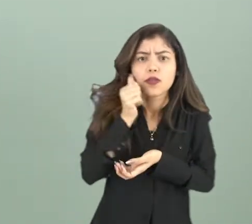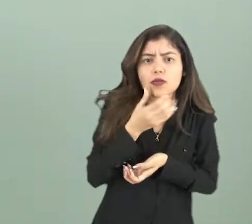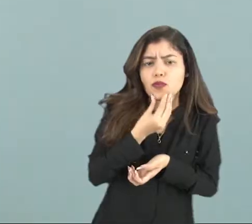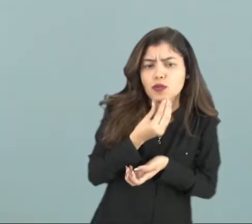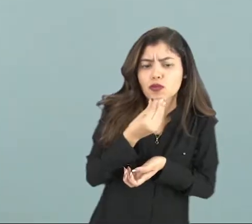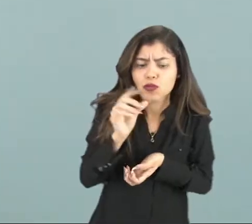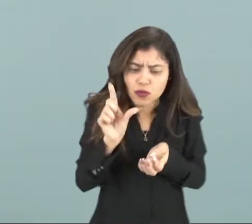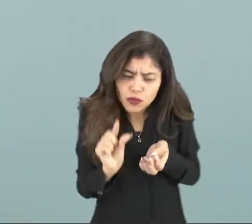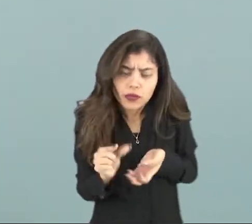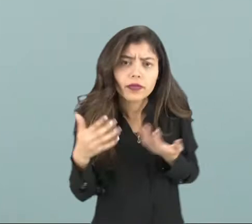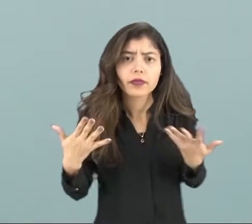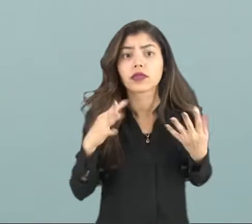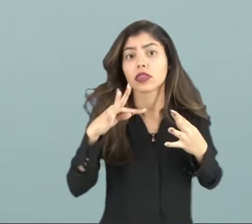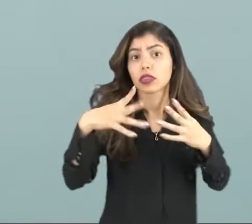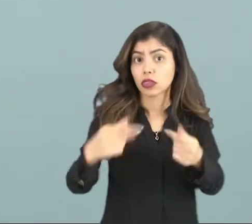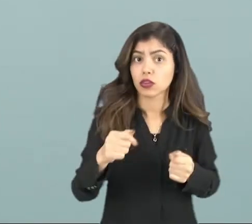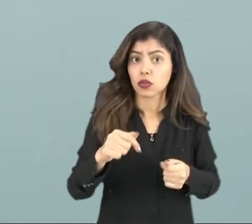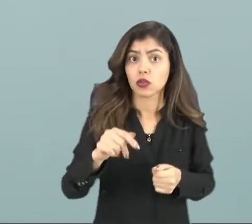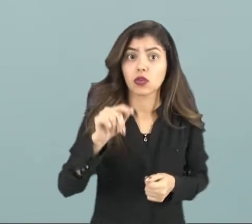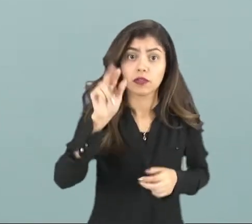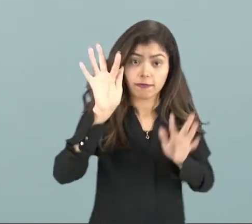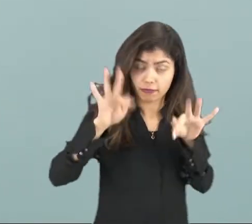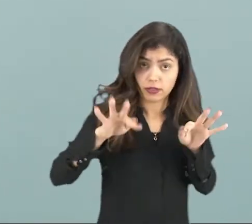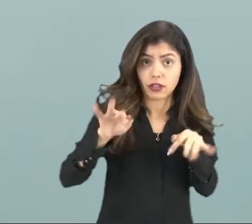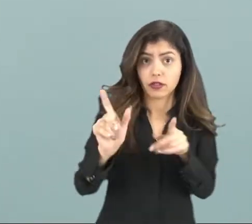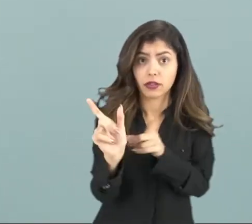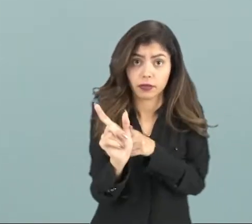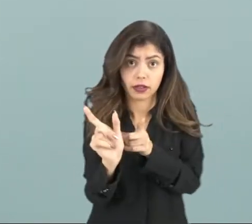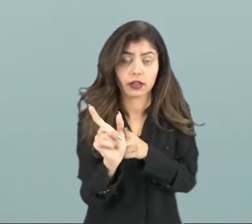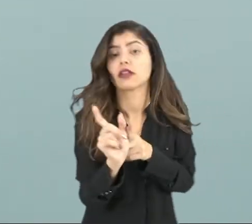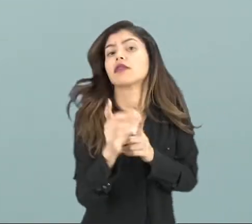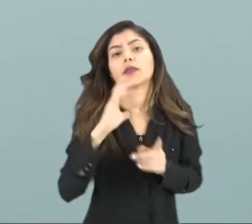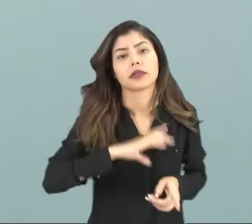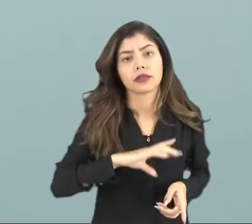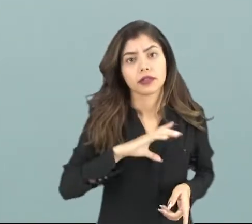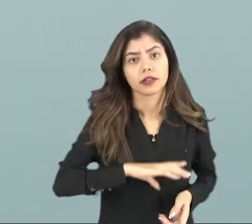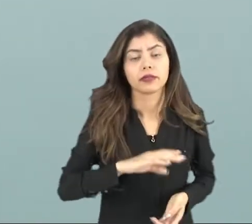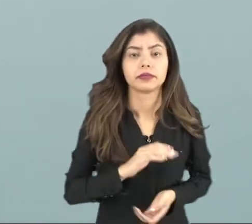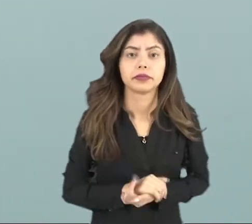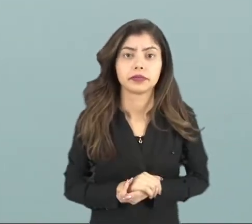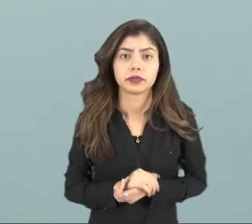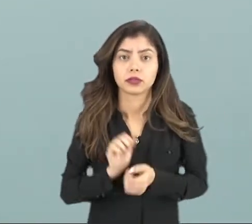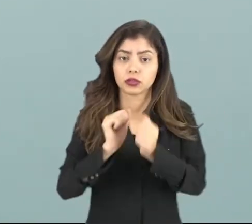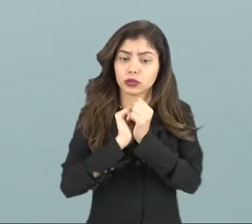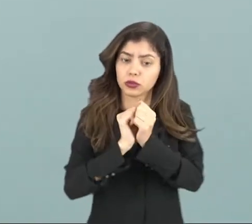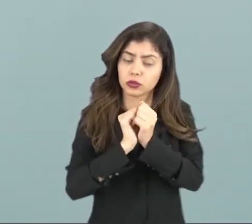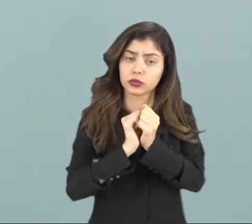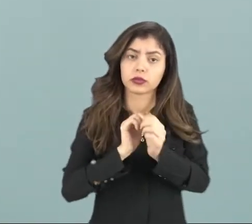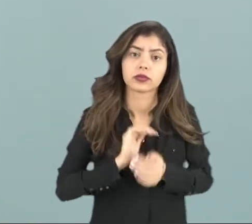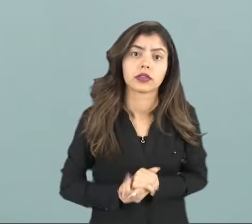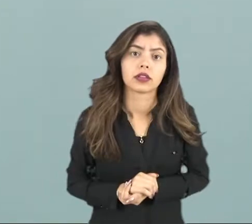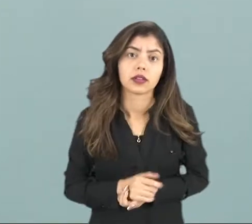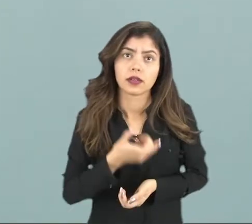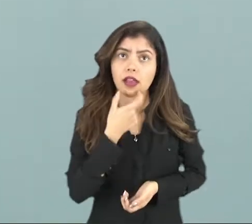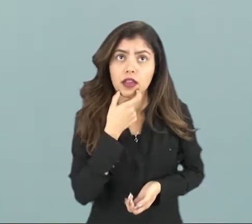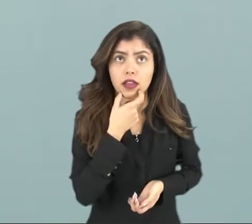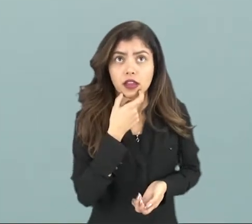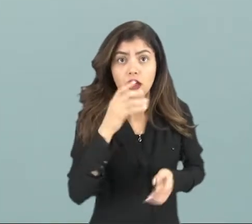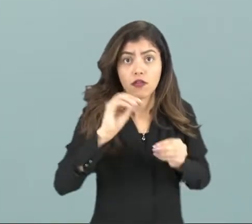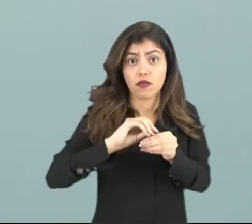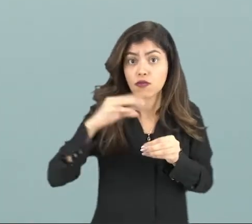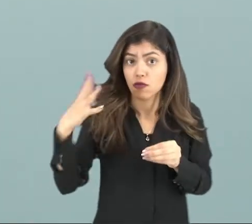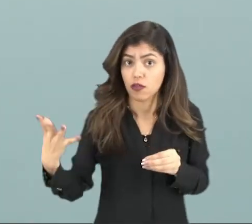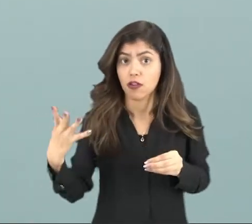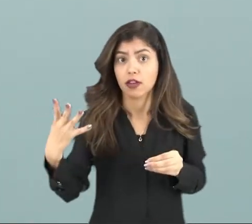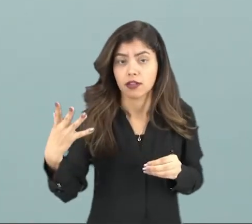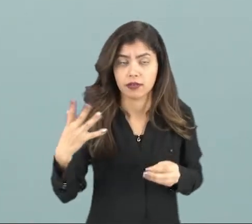menininho, né? Esse finalzinho que a gente faz em português com o sufixo grudado na palavra, em inglês ele é feito fora